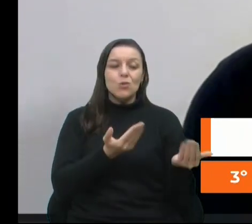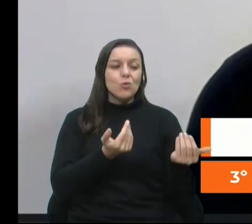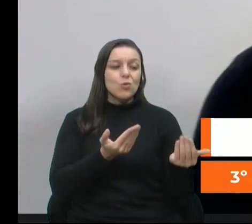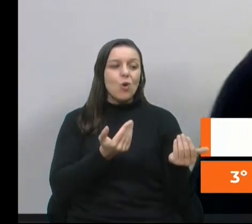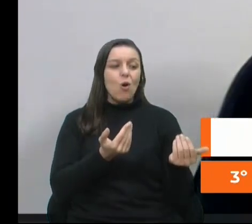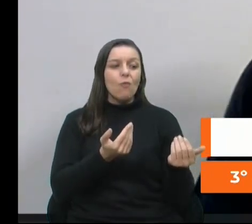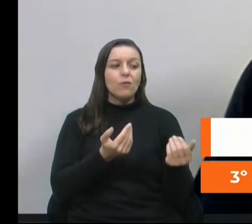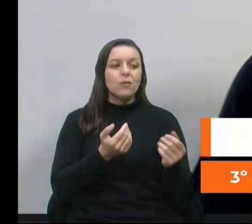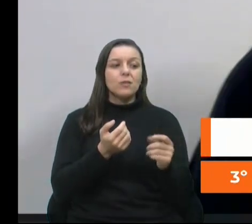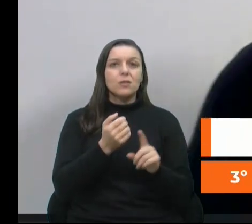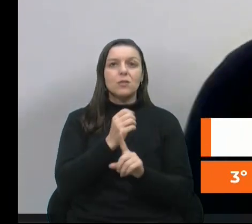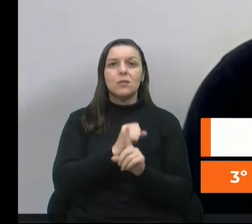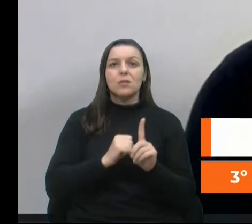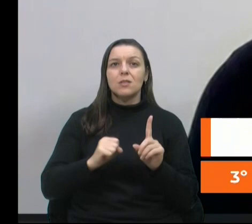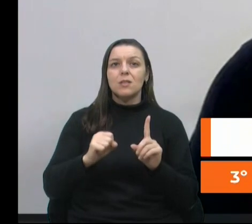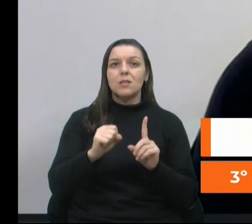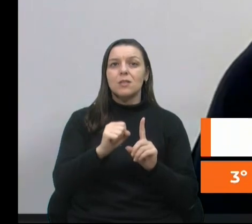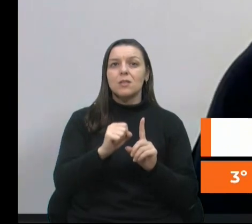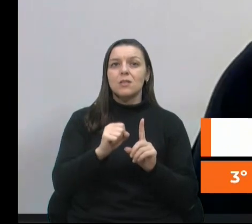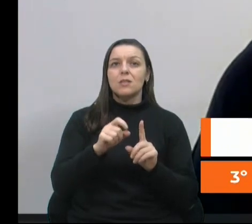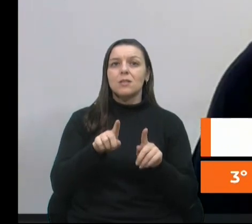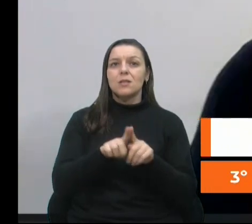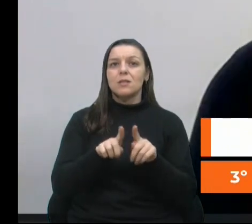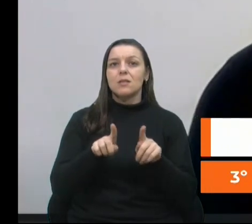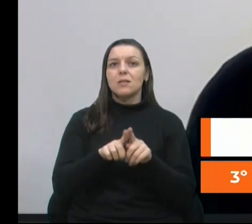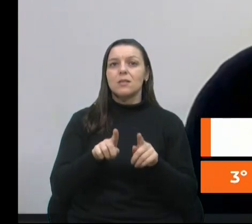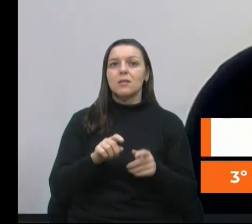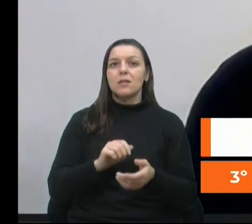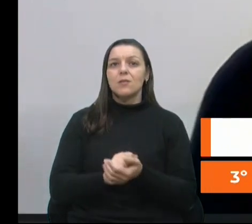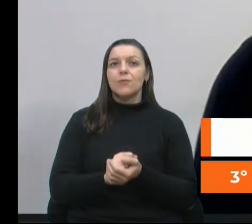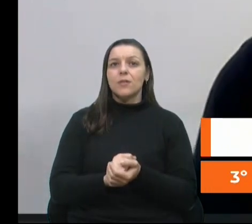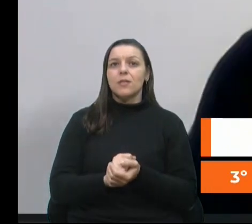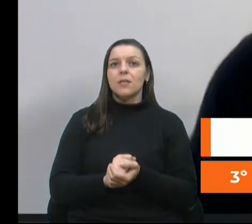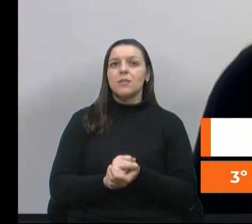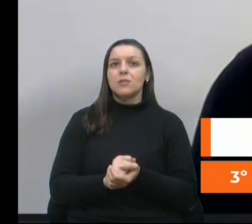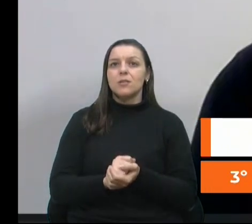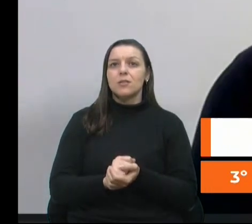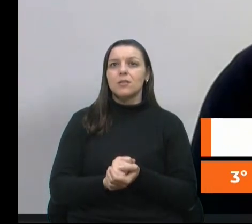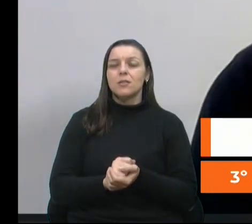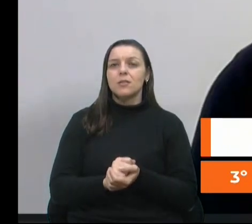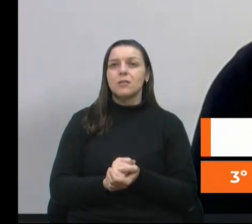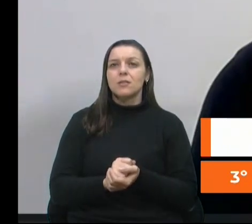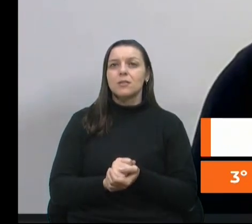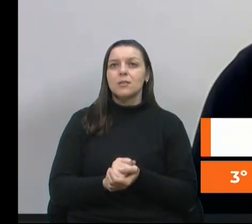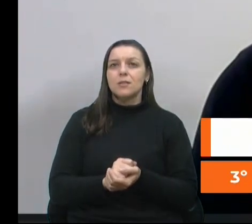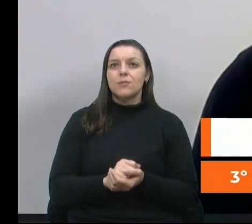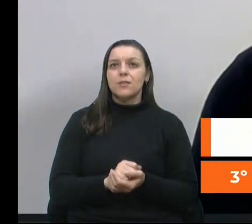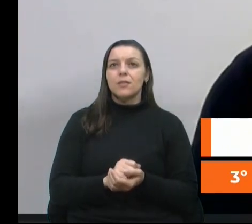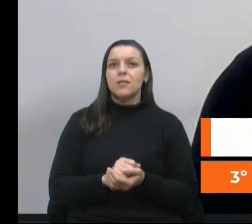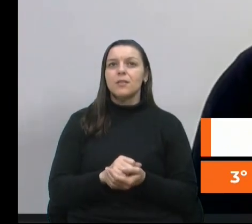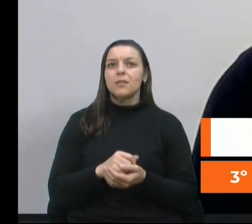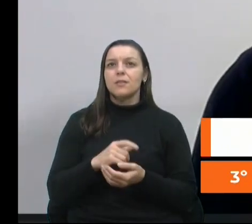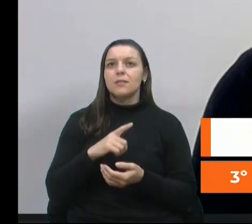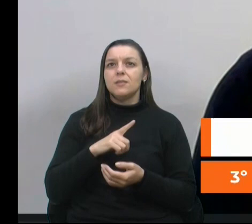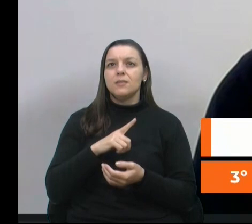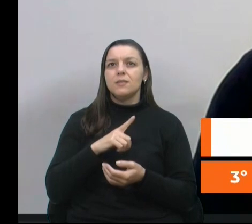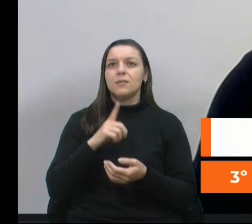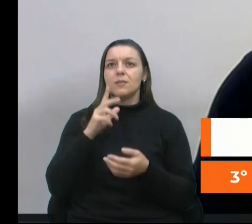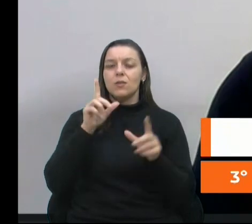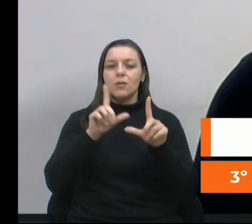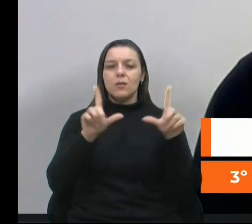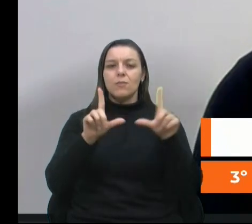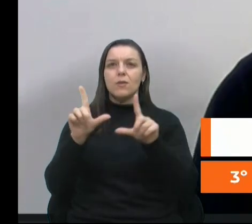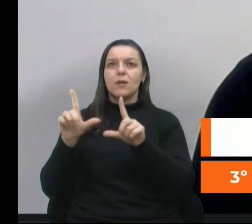jovens socializando, se eu vejo, se eu não, né? Se o meu cérebro capta todas essas imagens